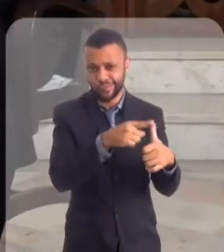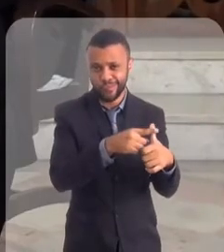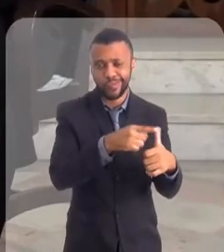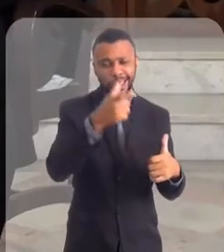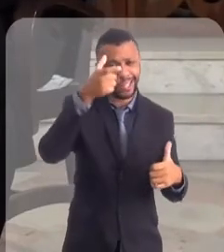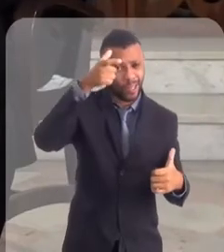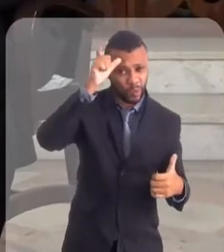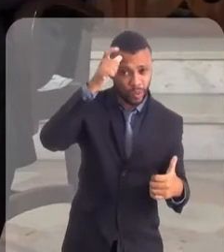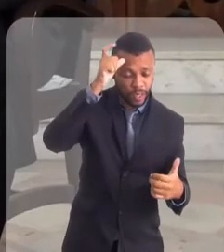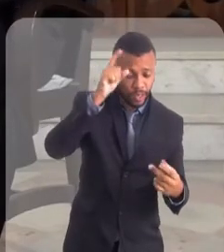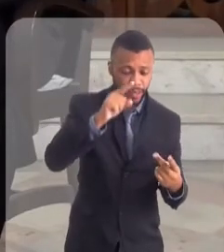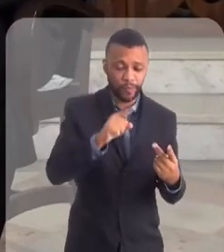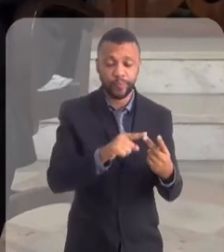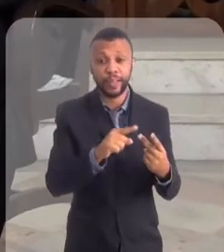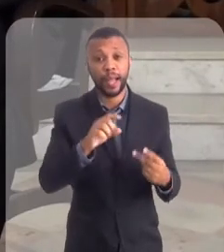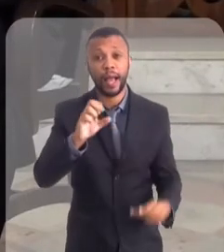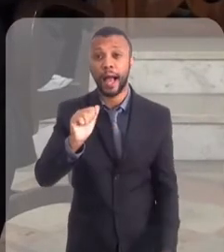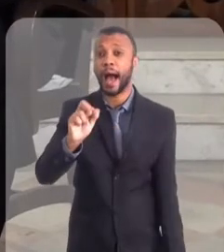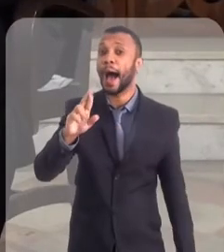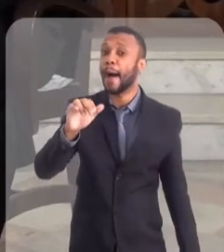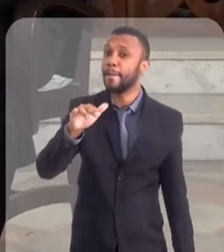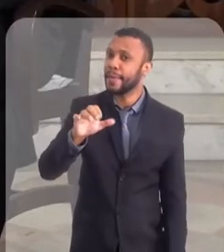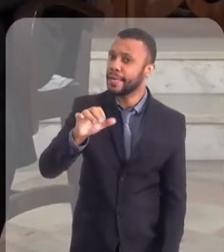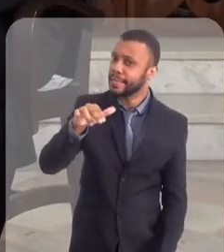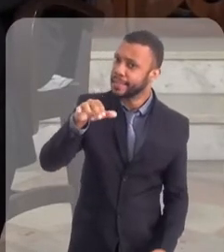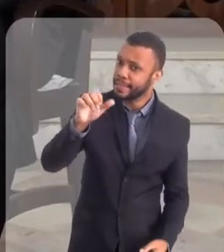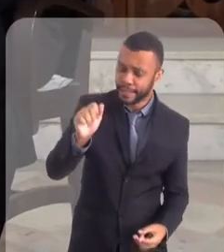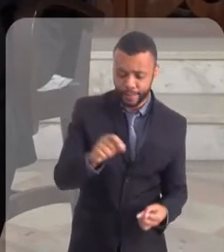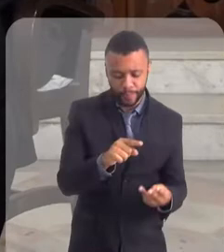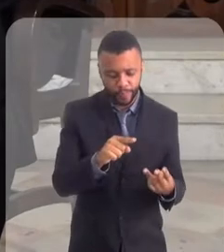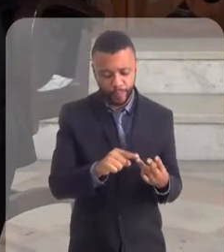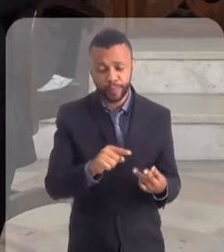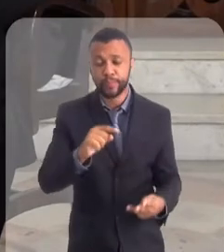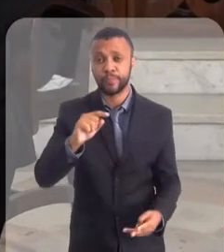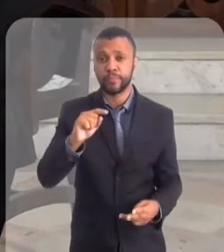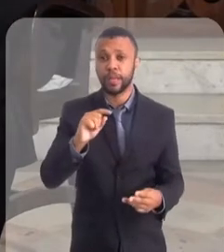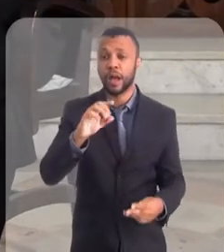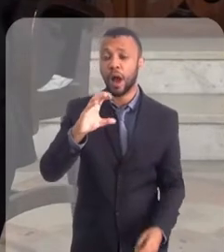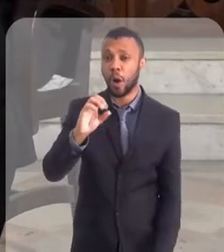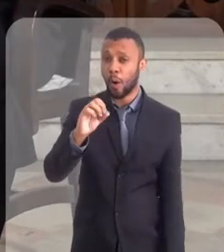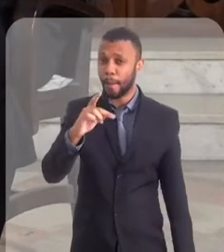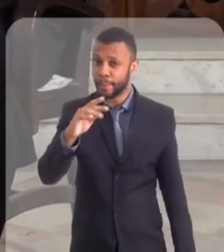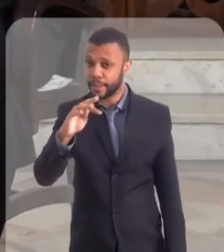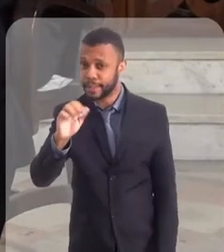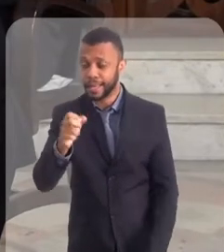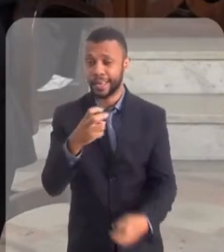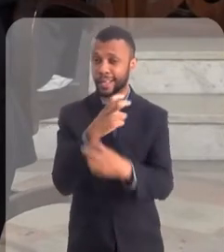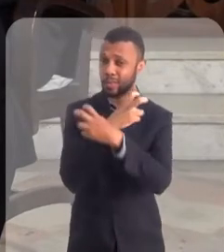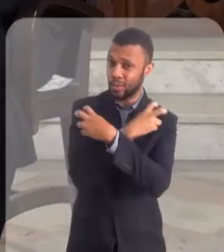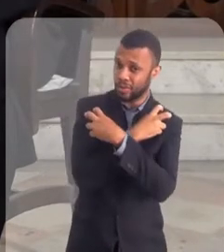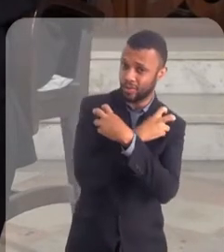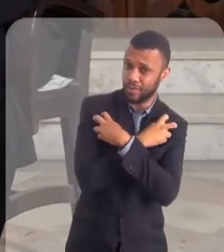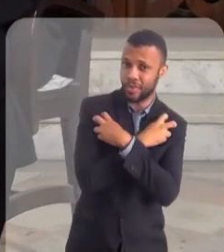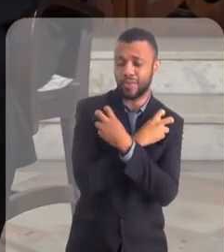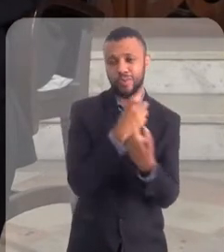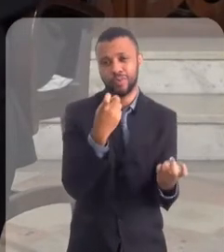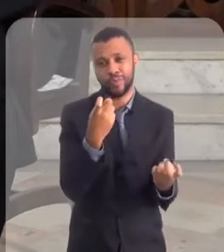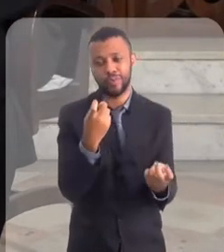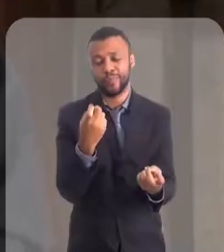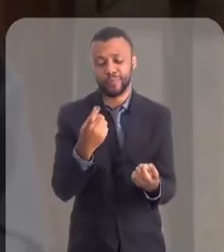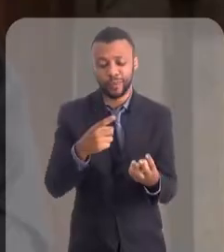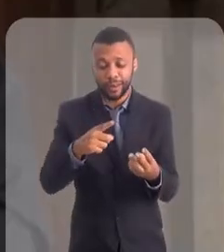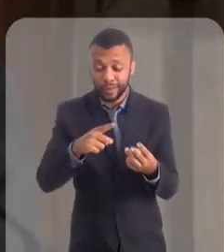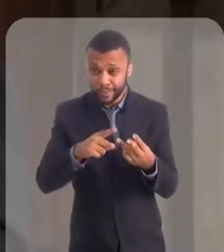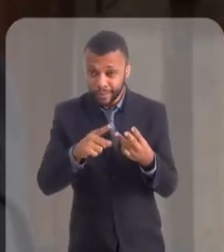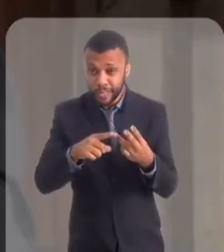Istambul, o rito armênio da Armênia, o rito copta ali da região do Egito e sua variante na Etiópia e na Eritreia,